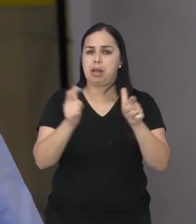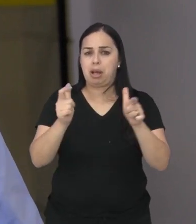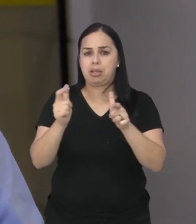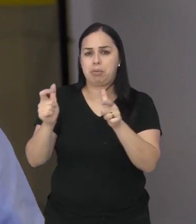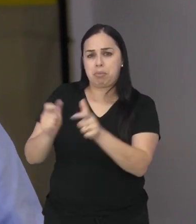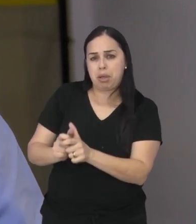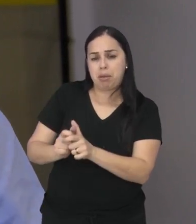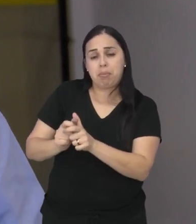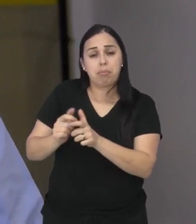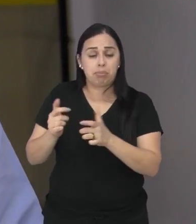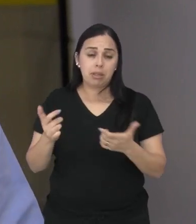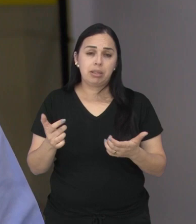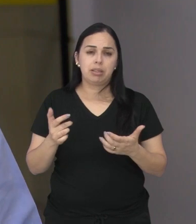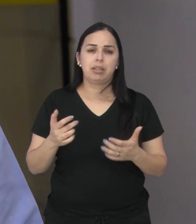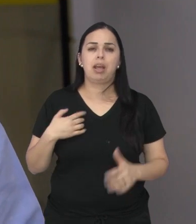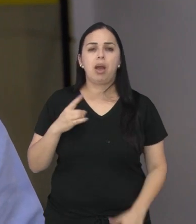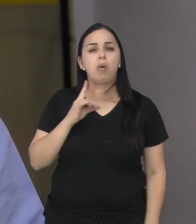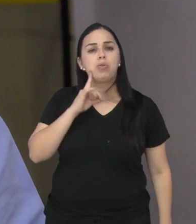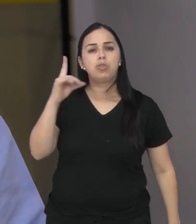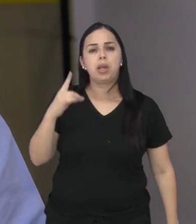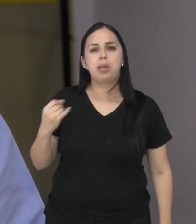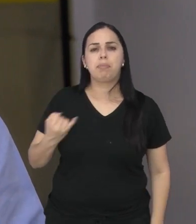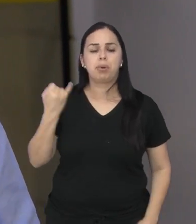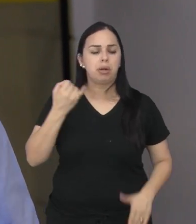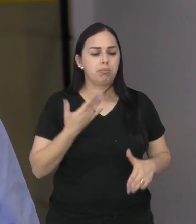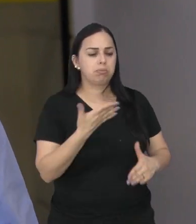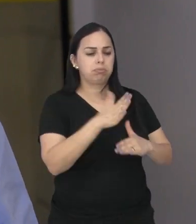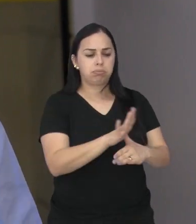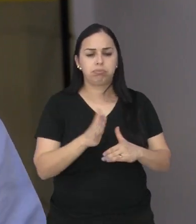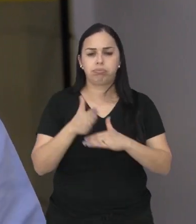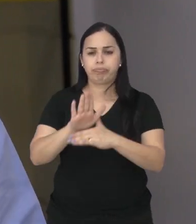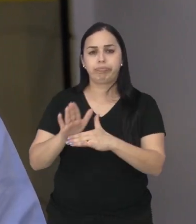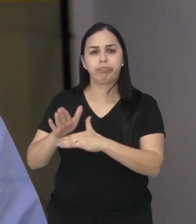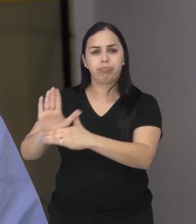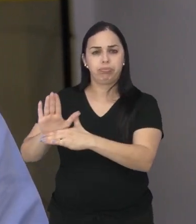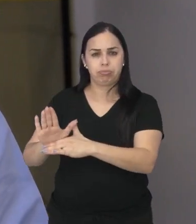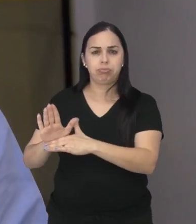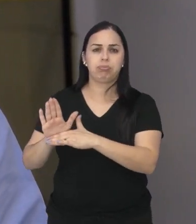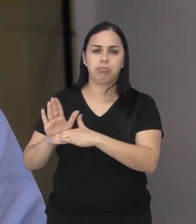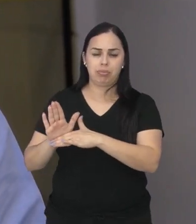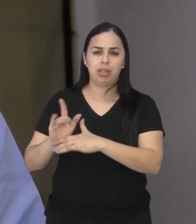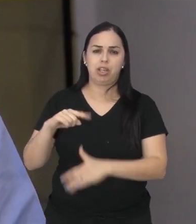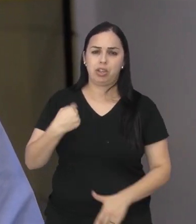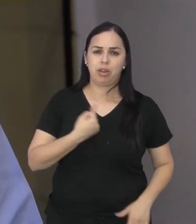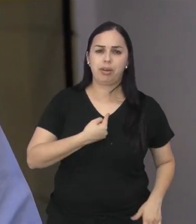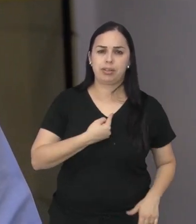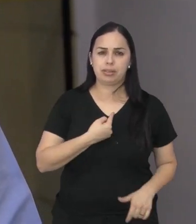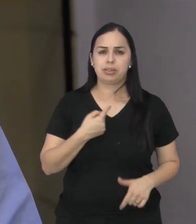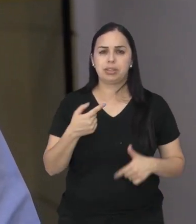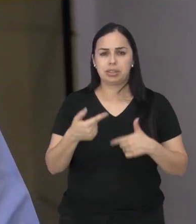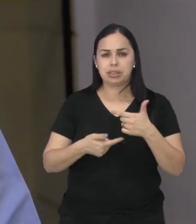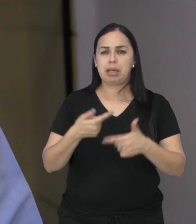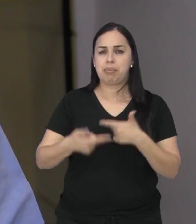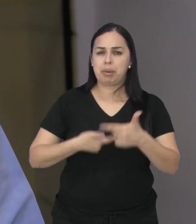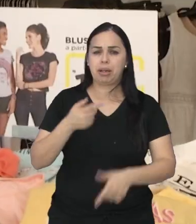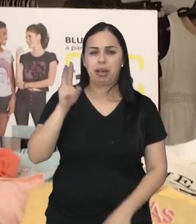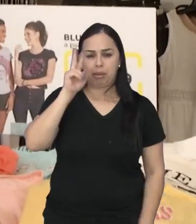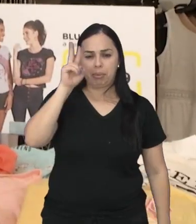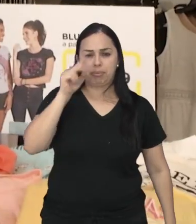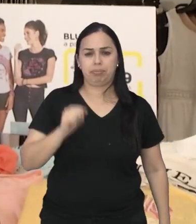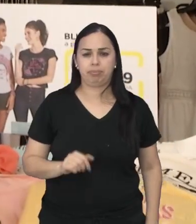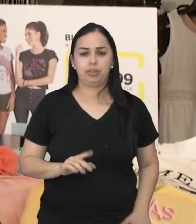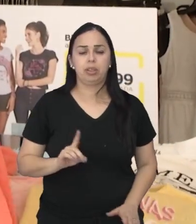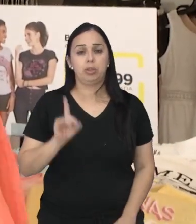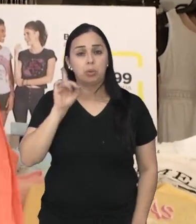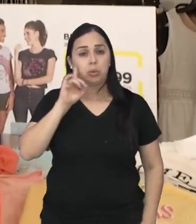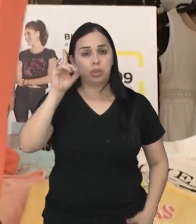grande, pequena, média, enfim. Eu acho que é uma data que tem que estar sempre aí a gente lembrando, né? E no